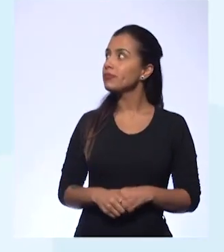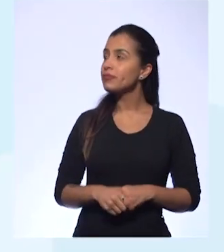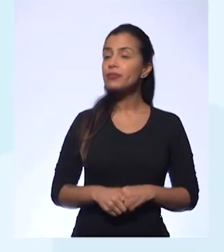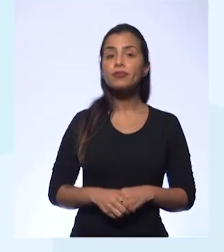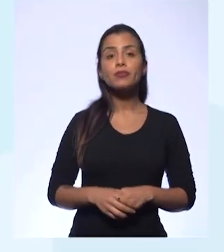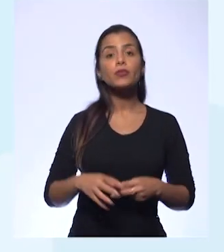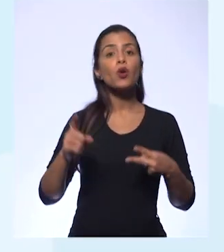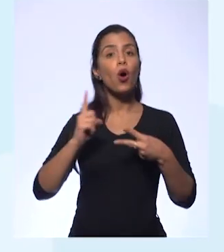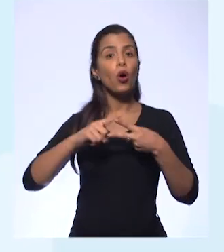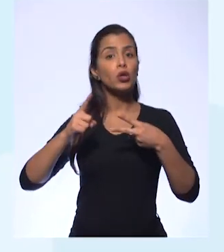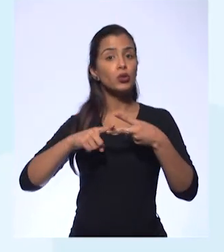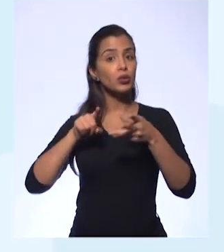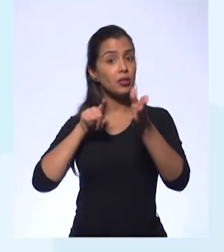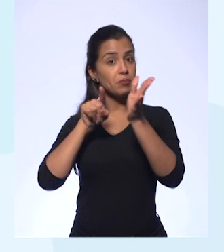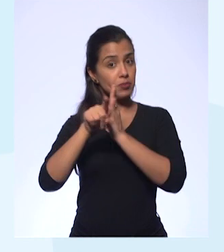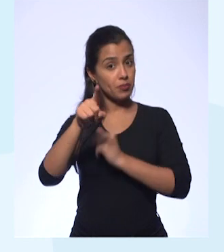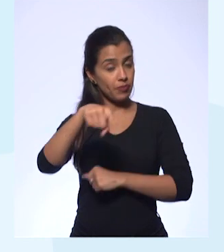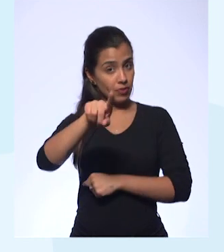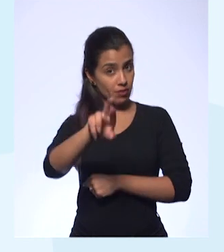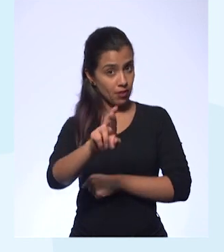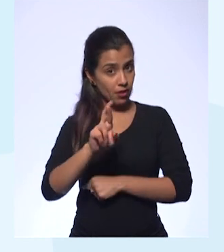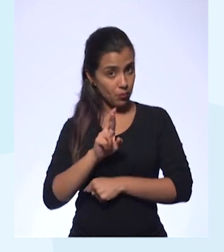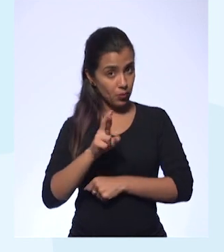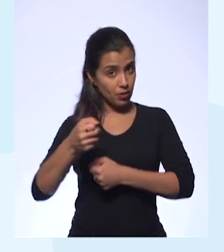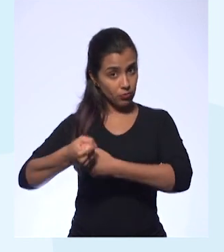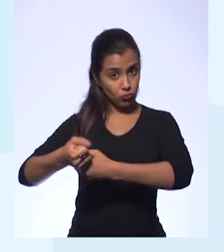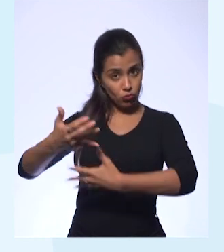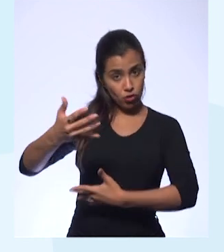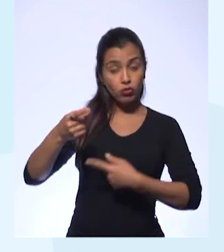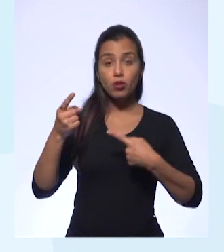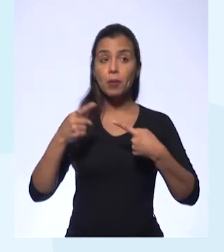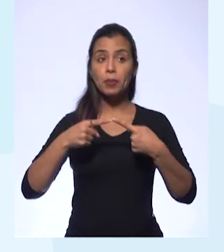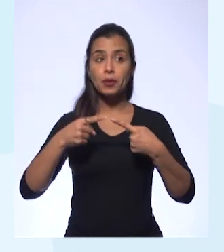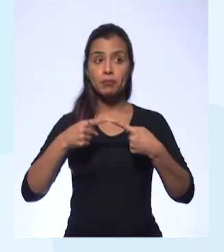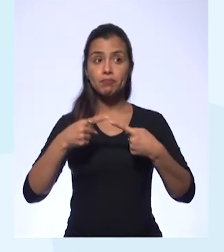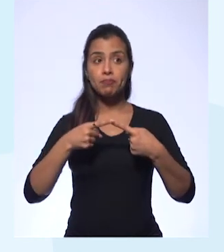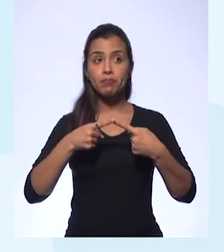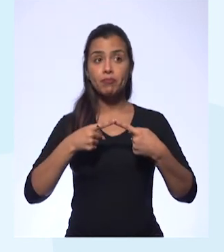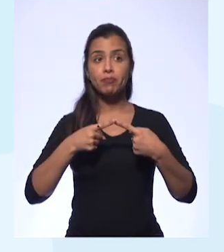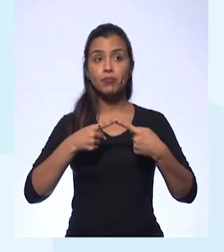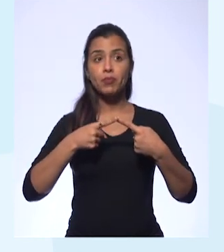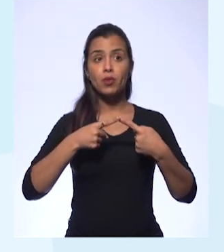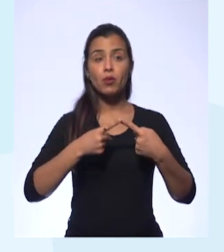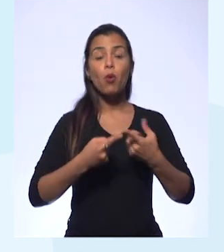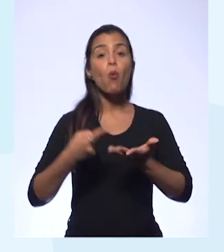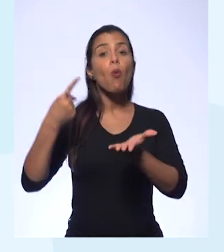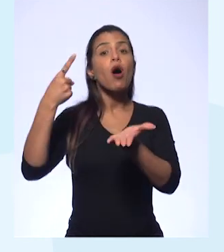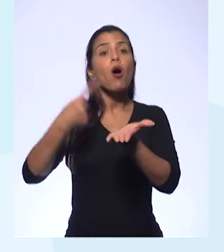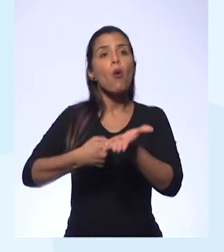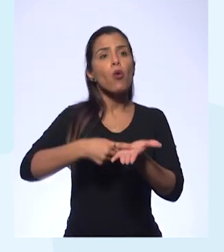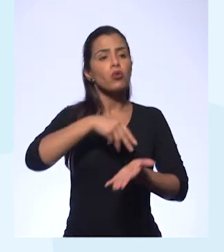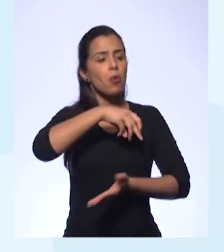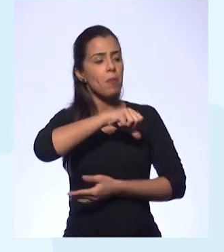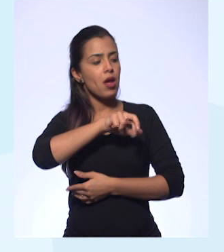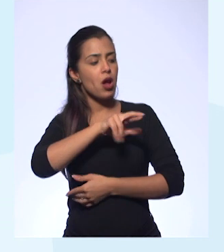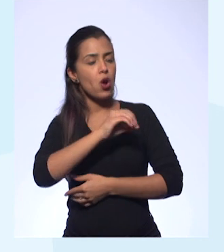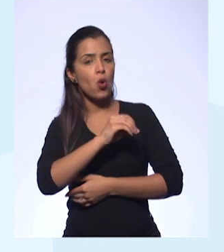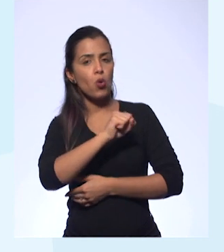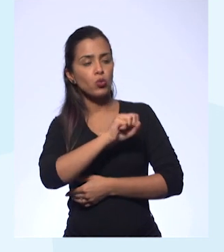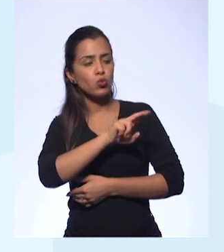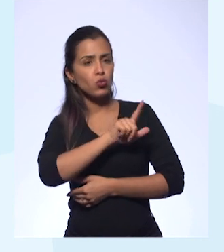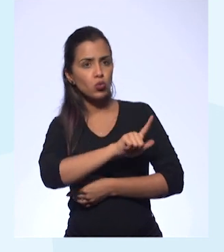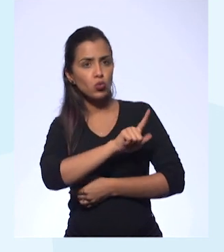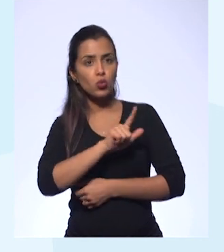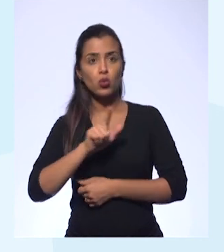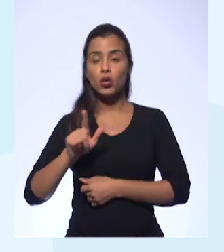Duas perguntinhas para vocês responderem no nosso chat. A primeira é: qual é a importância do acordo entre o Mercosul e